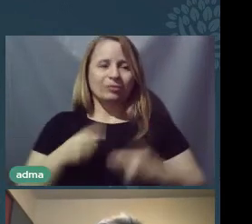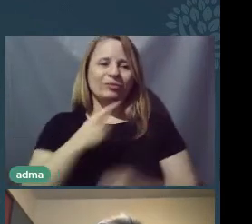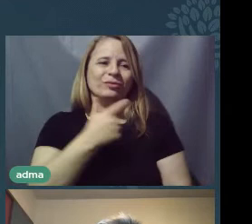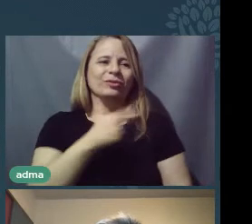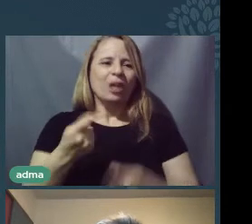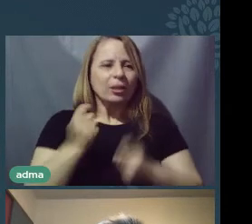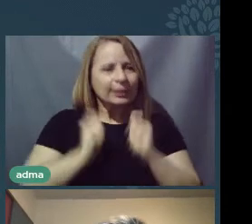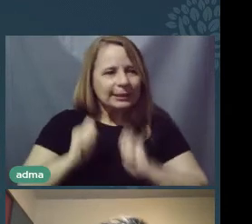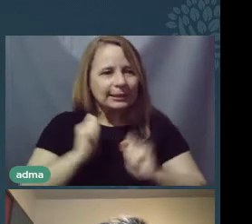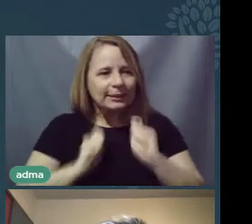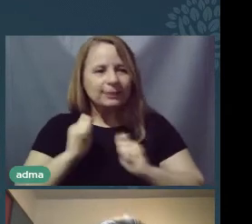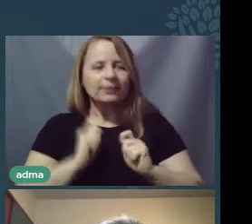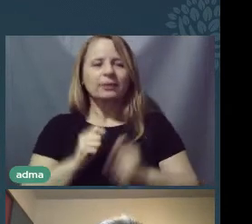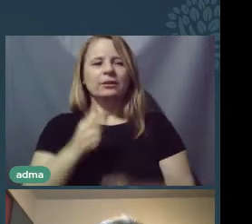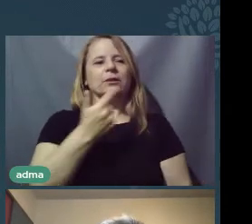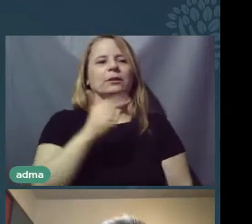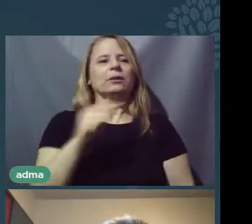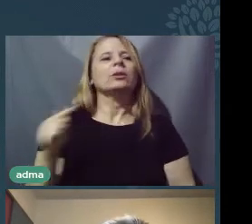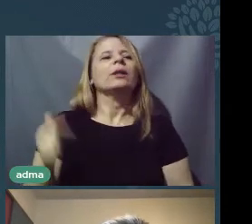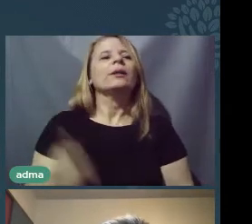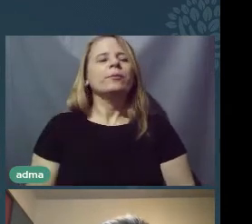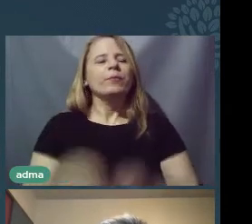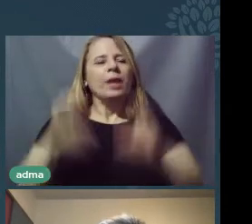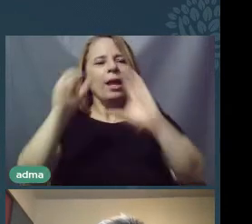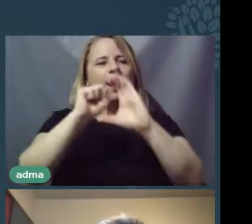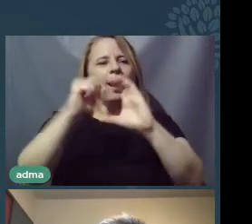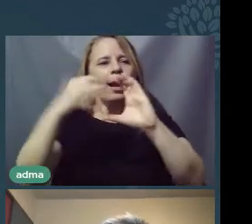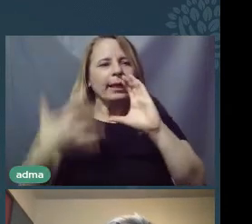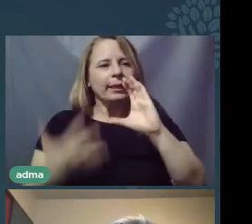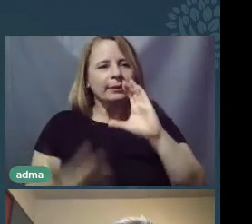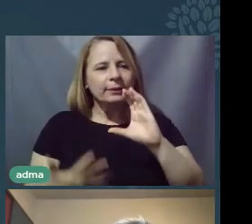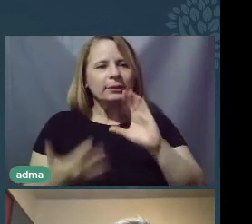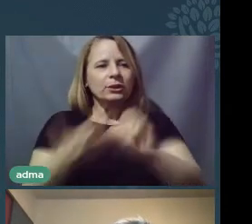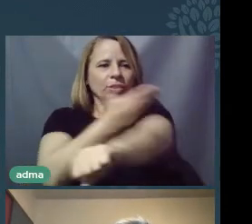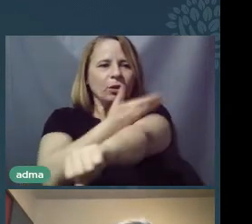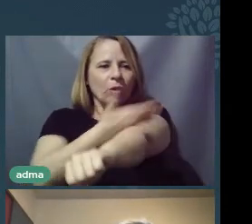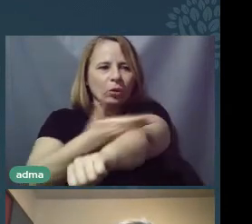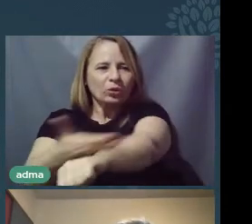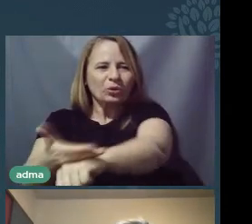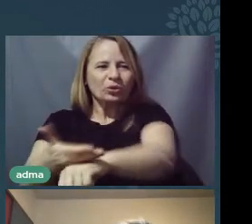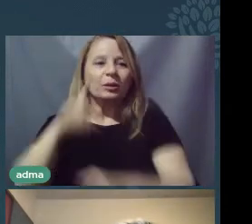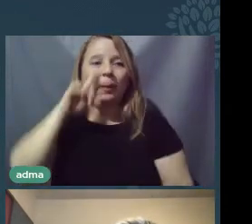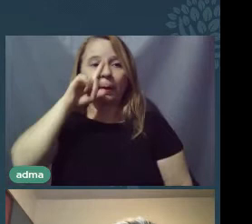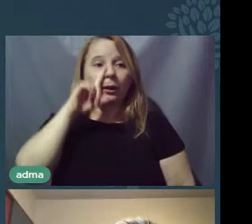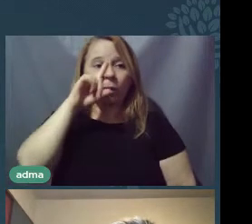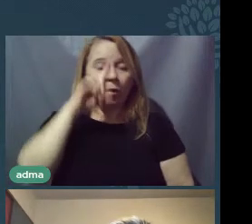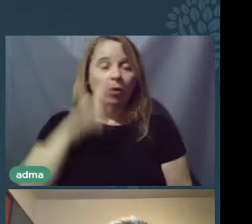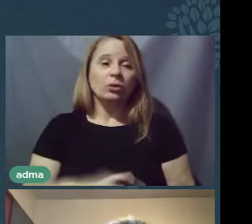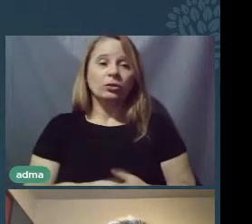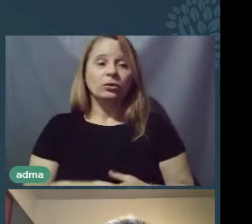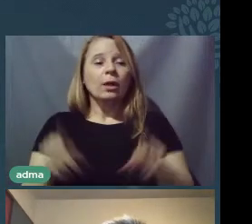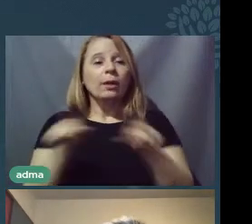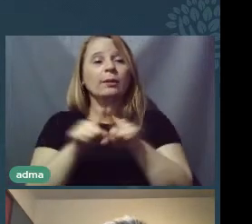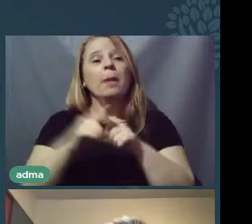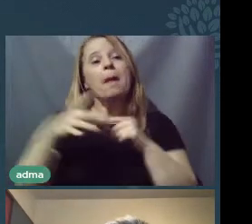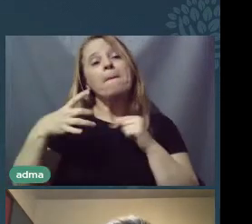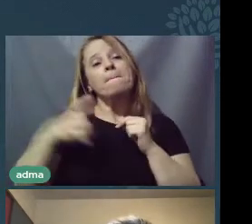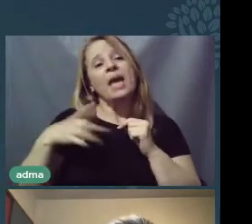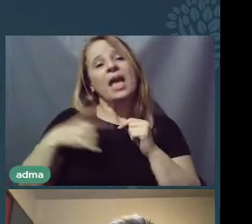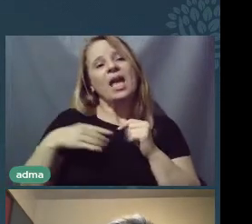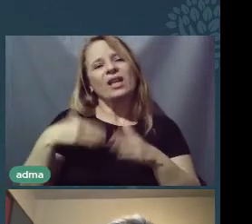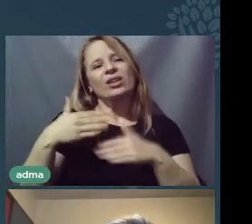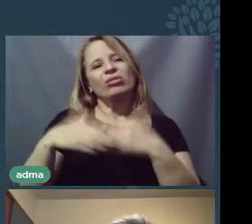sempre caracterizados por comportamento de risco, têm receio de efeitos colaterais mais